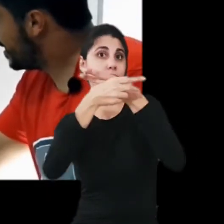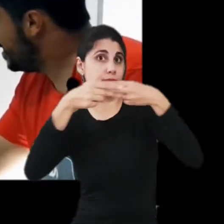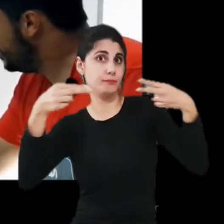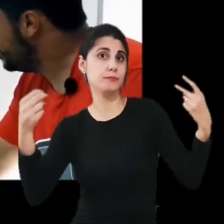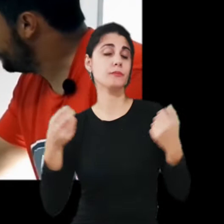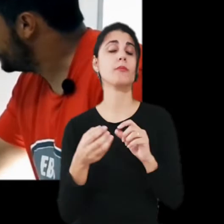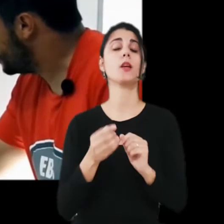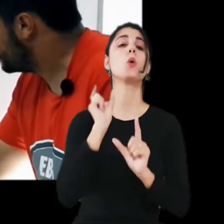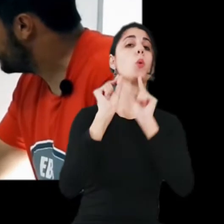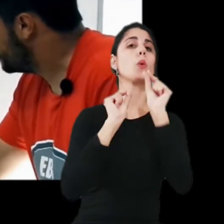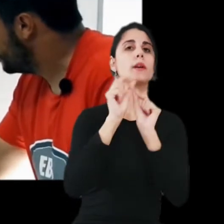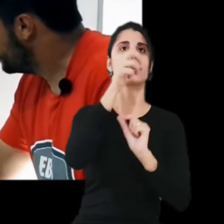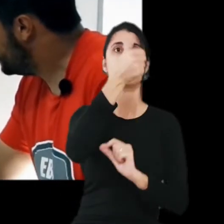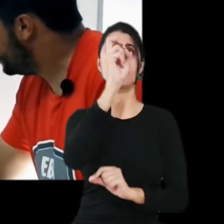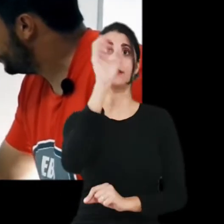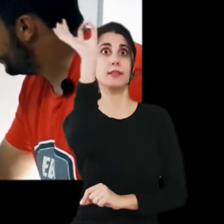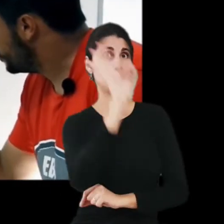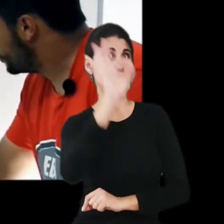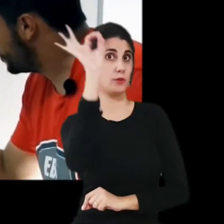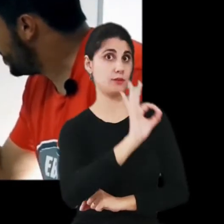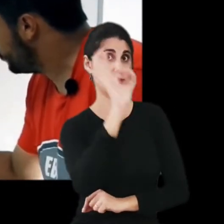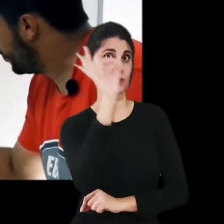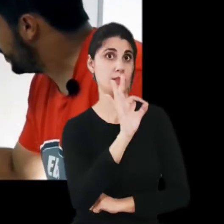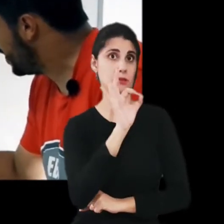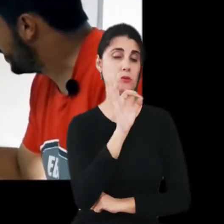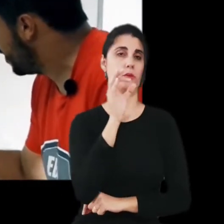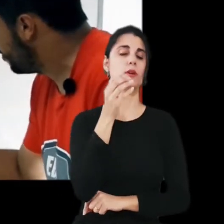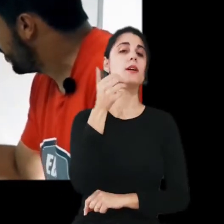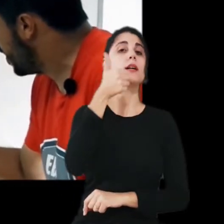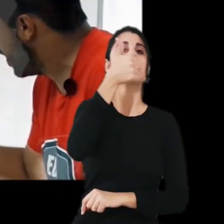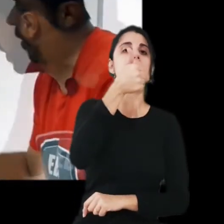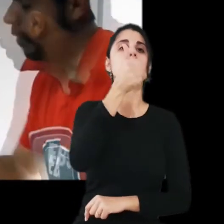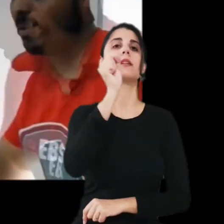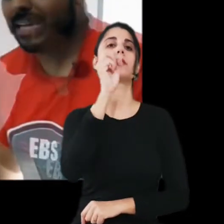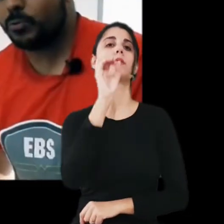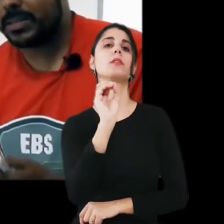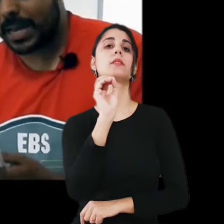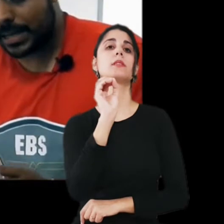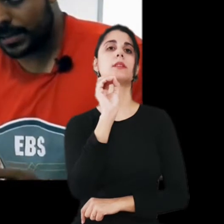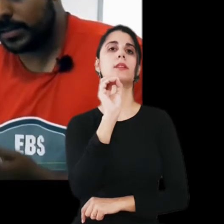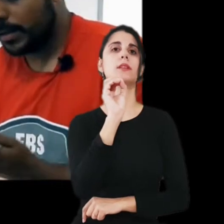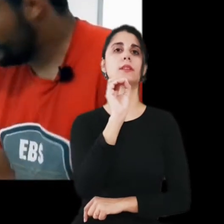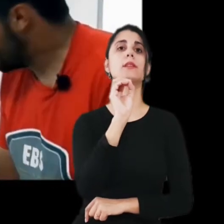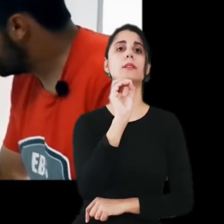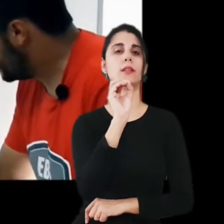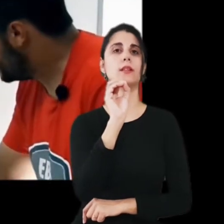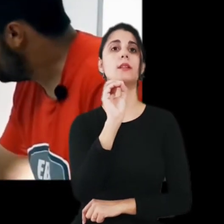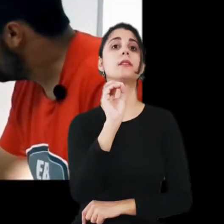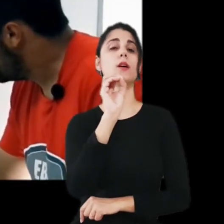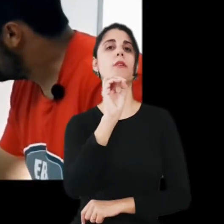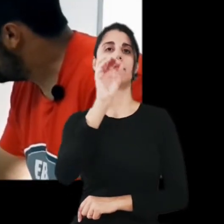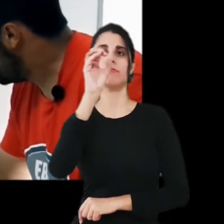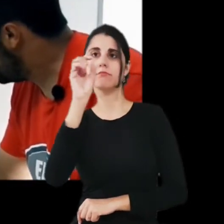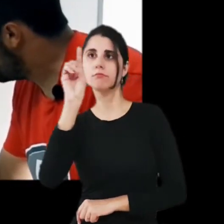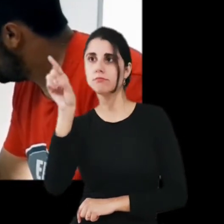que 15% de 180 eu vou andar 2 casas para a